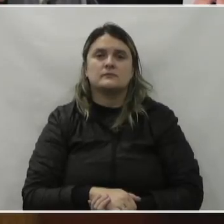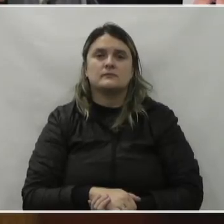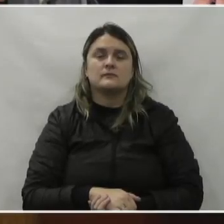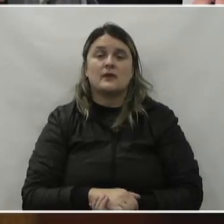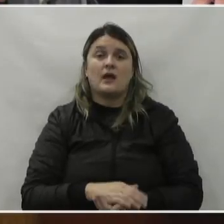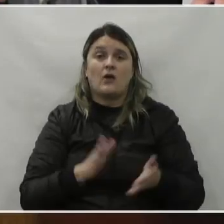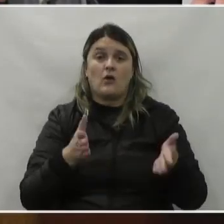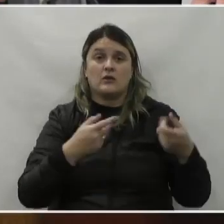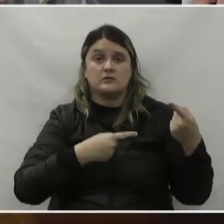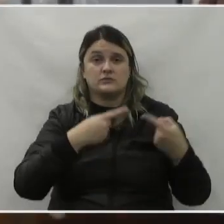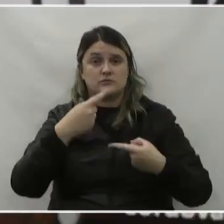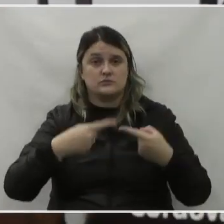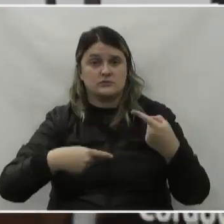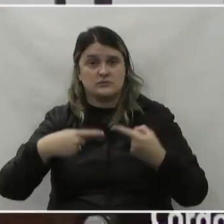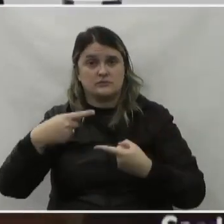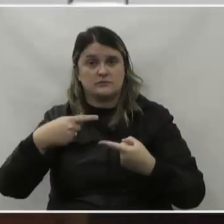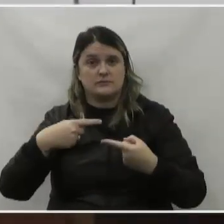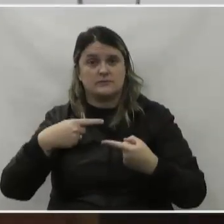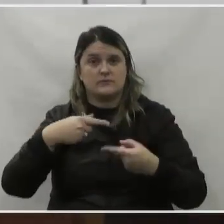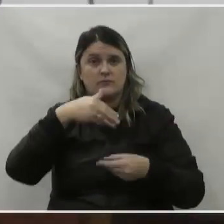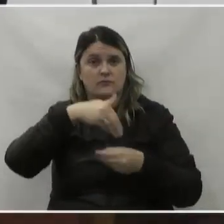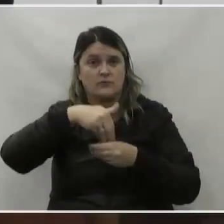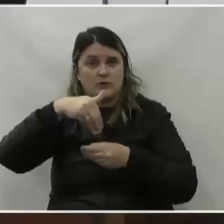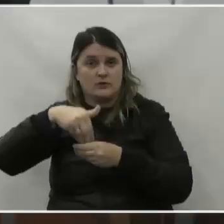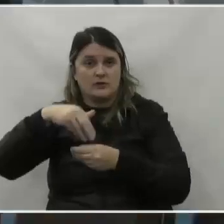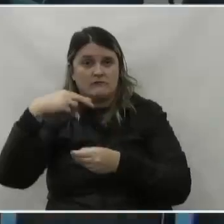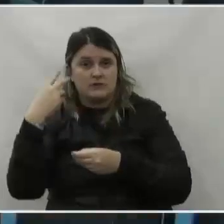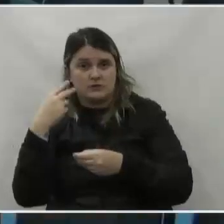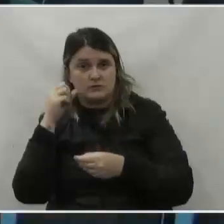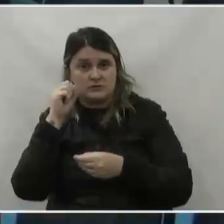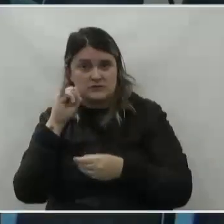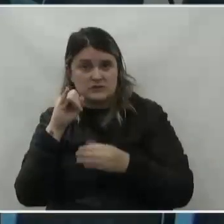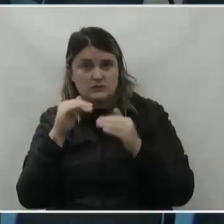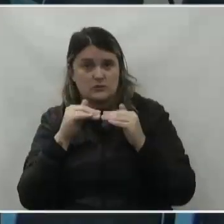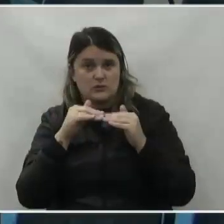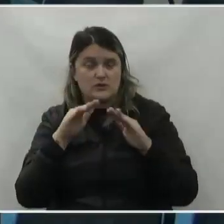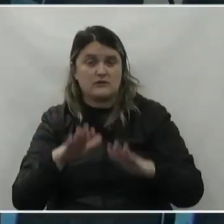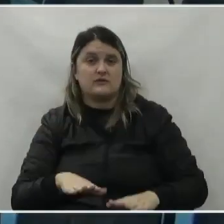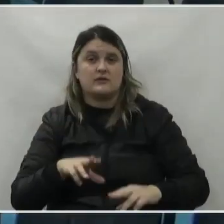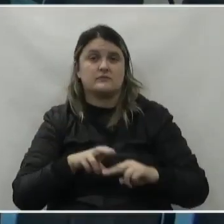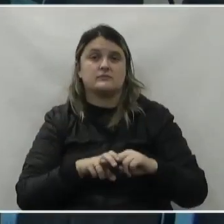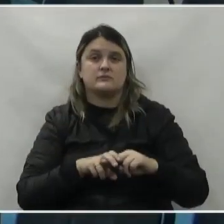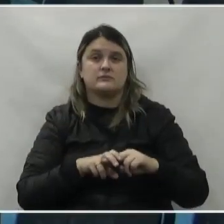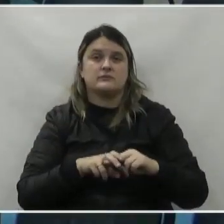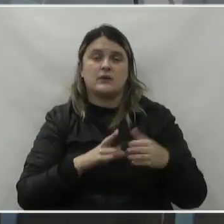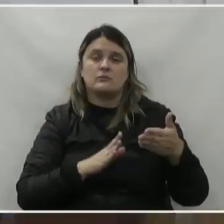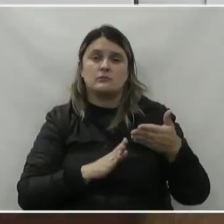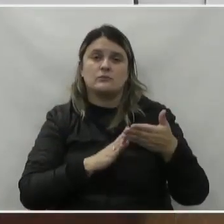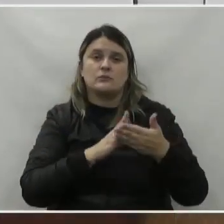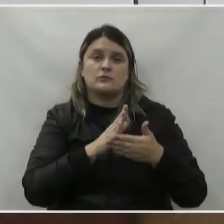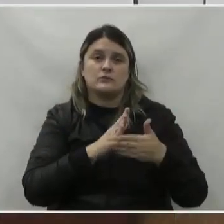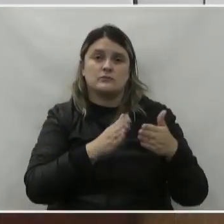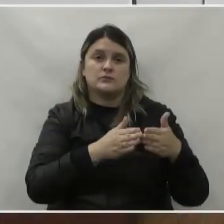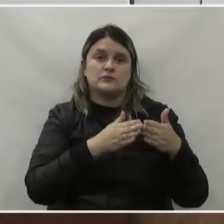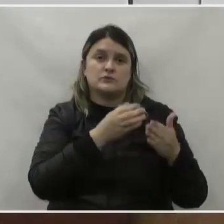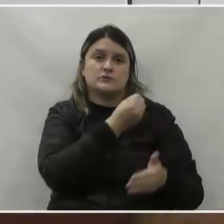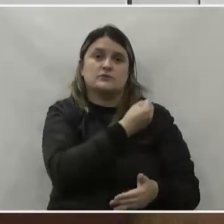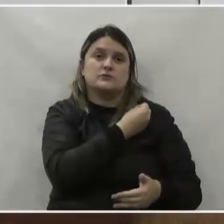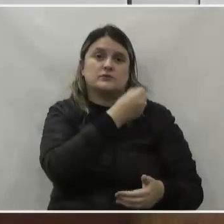Em discussão? Em votação, senhores vereadores que aprovam, permaneçam como estão. Aprovado o requerimento